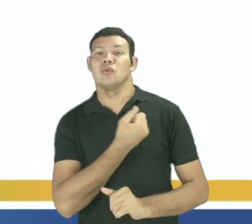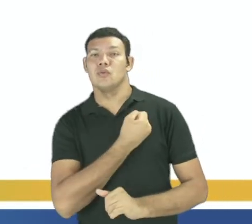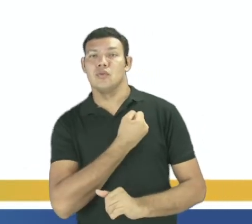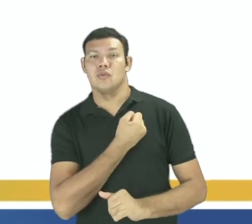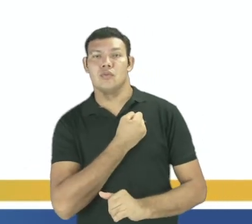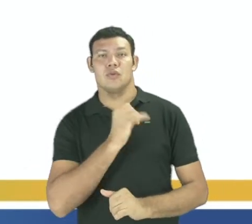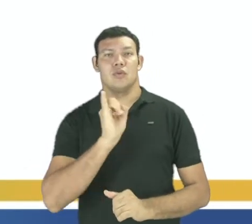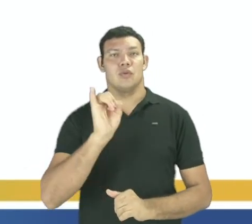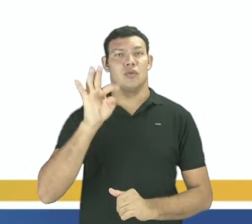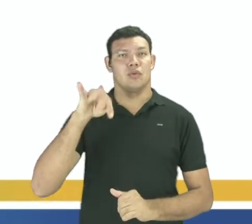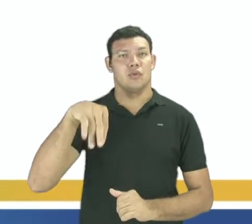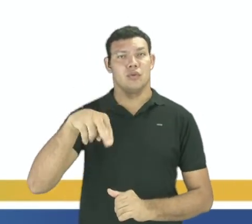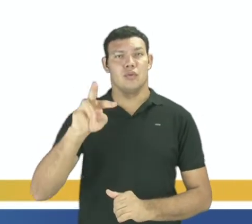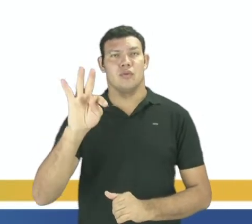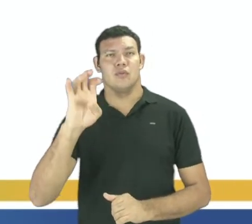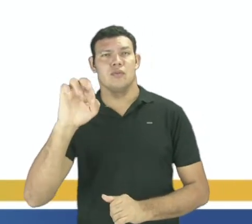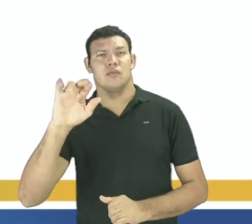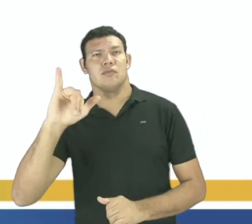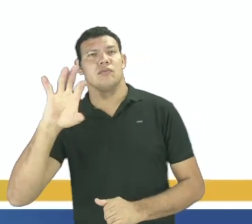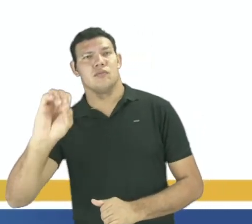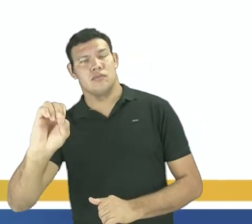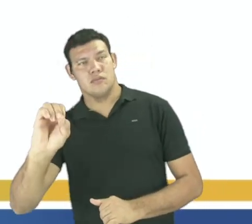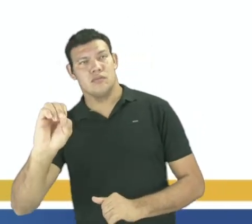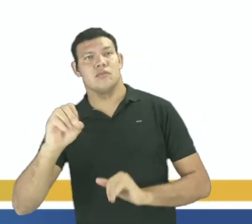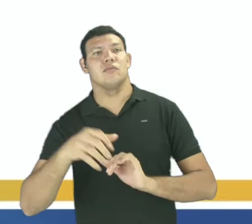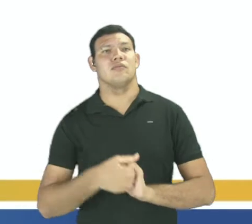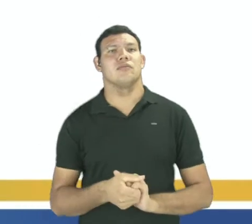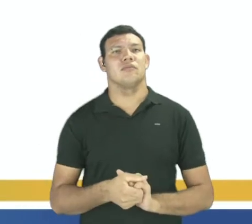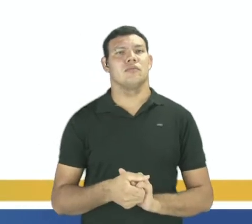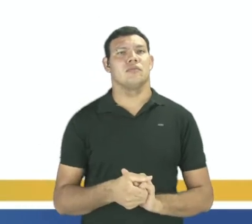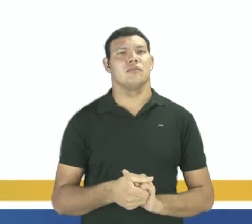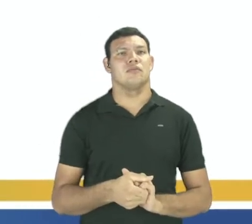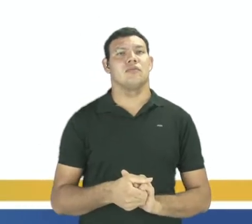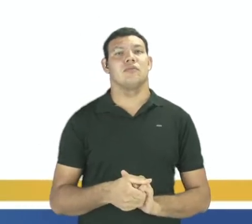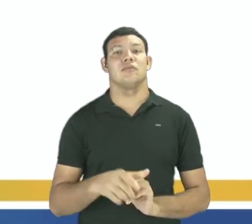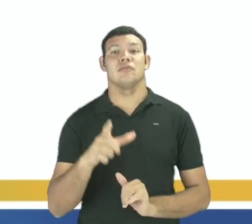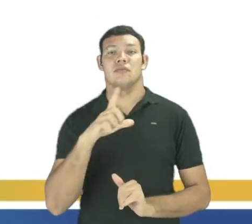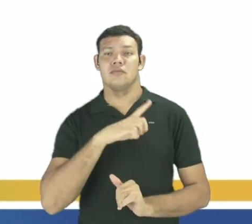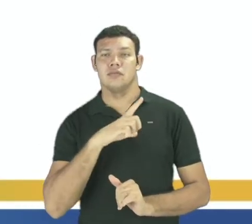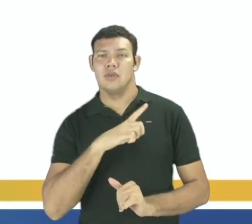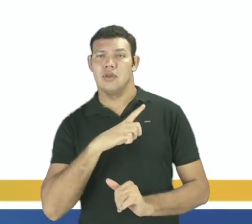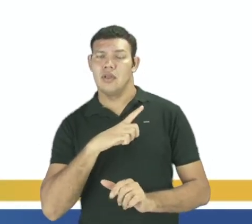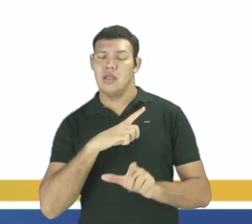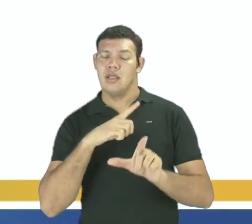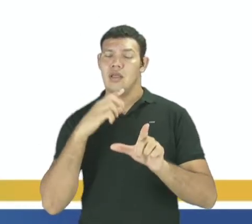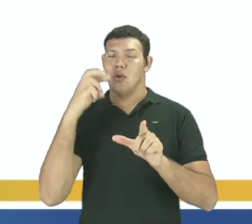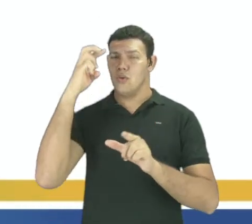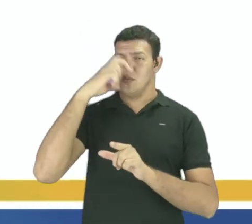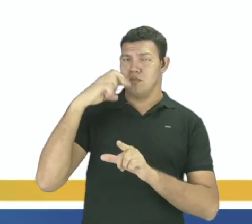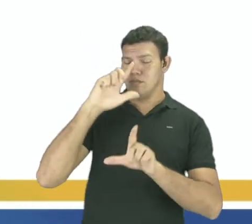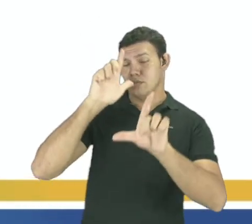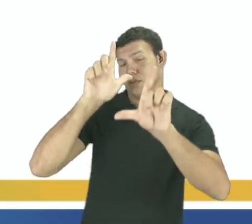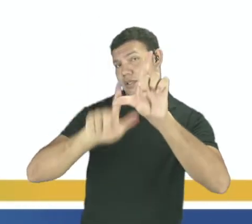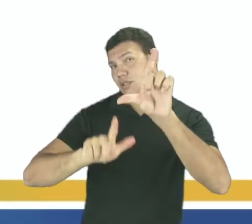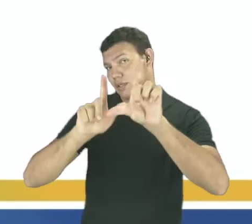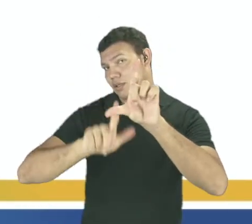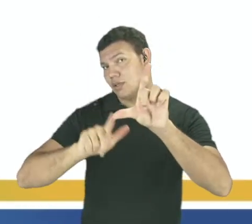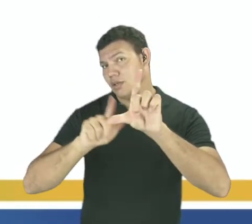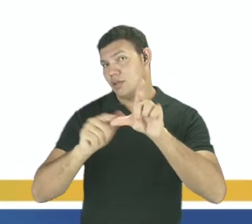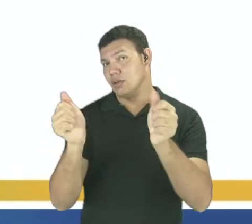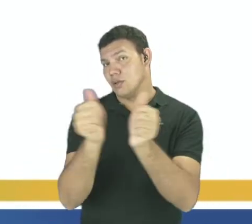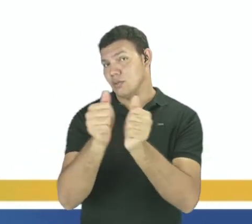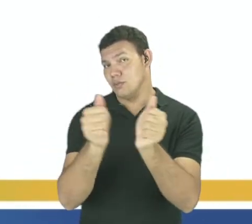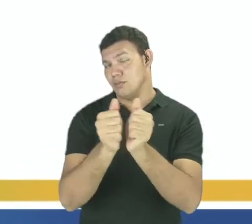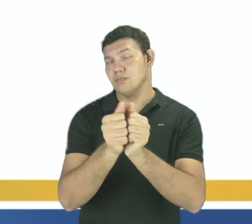um positivo e um negativo, você vai observar a parte literal, que é o z, tá, desse